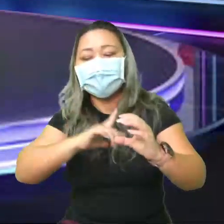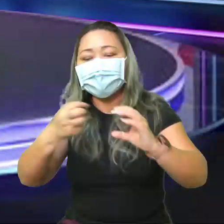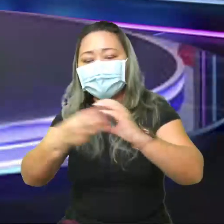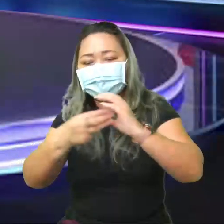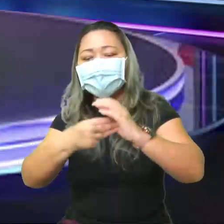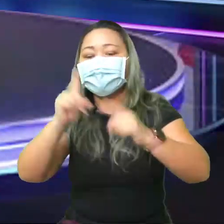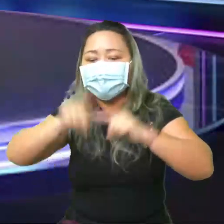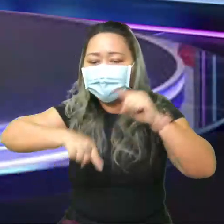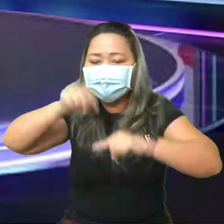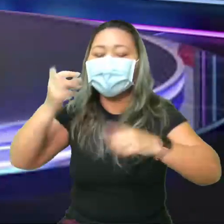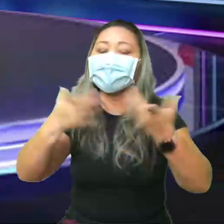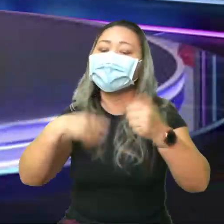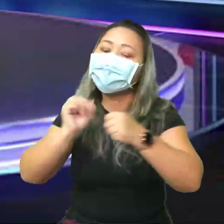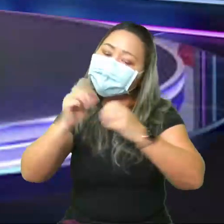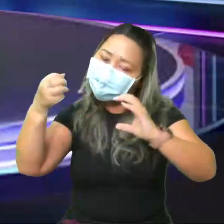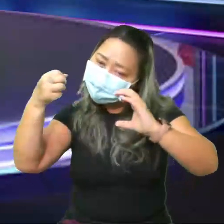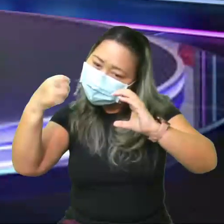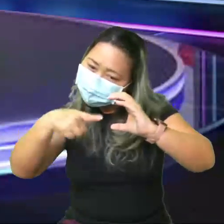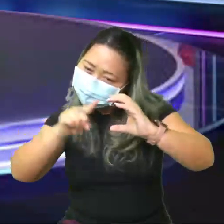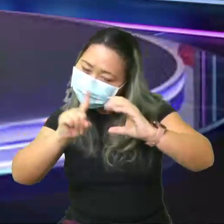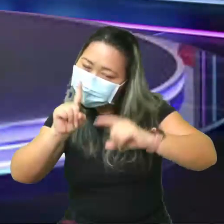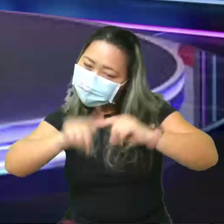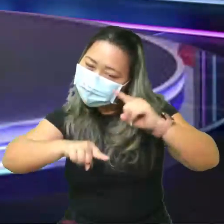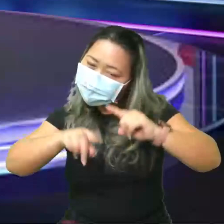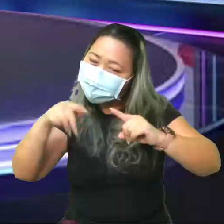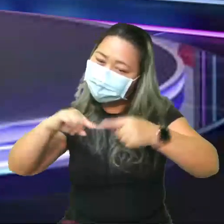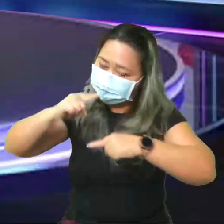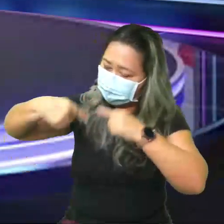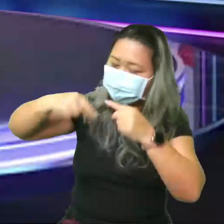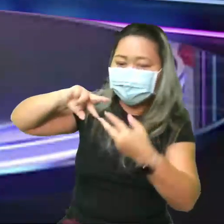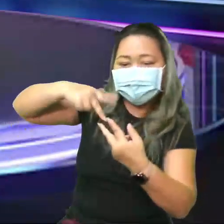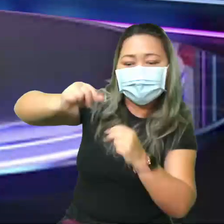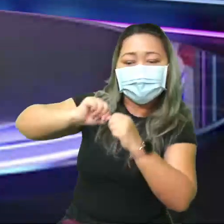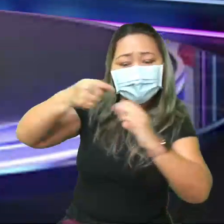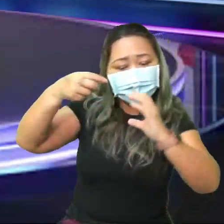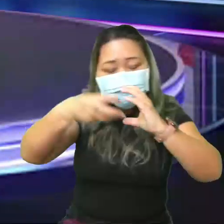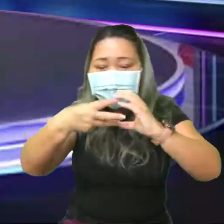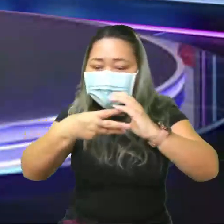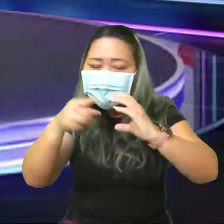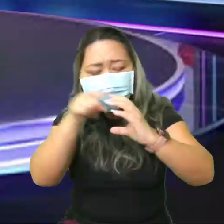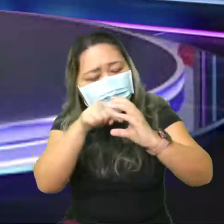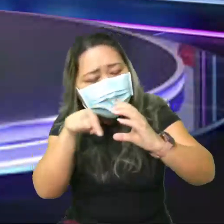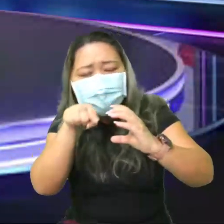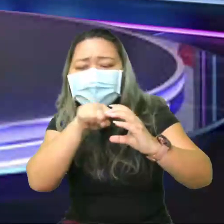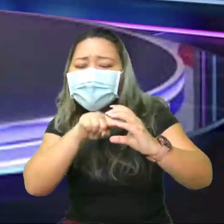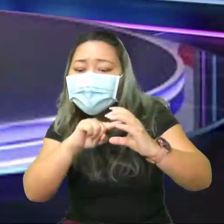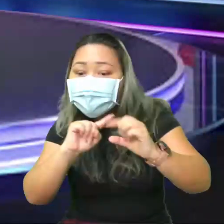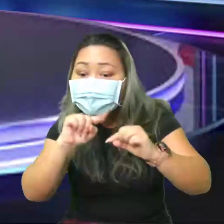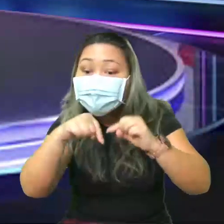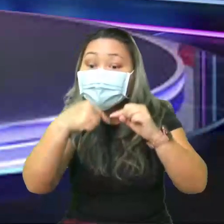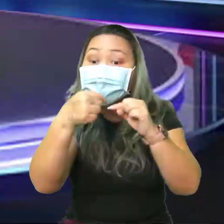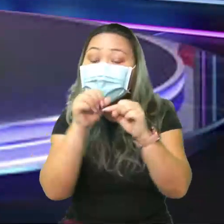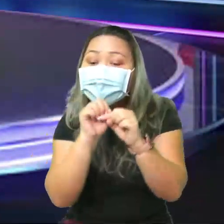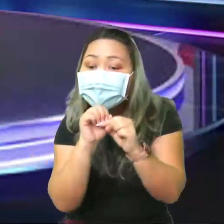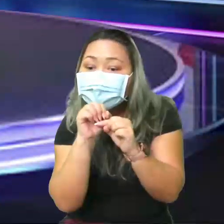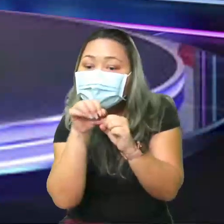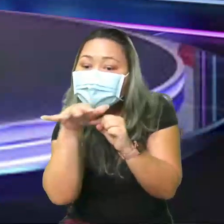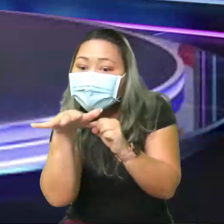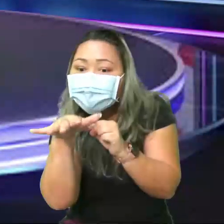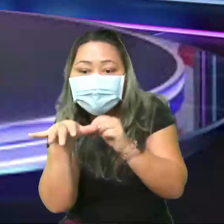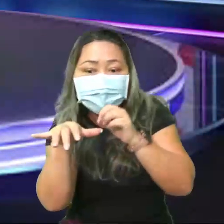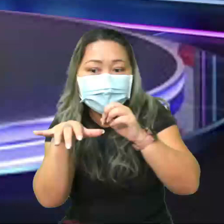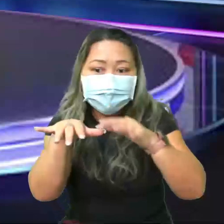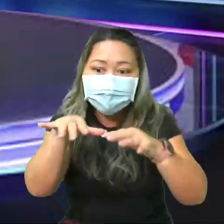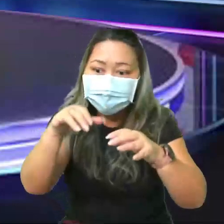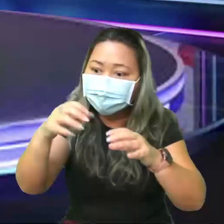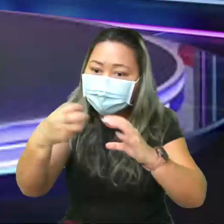produção aí da energia necessária para o funcionamento do nosso organismo. E você vai ter também o